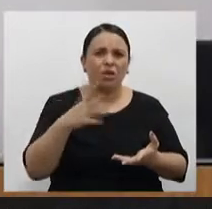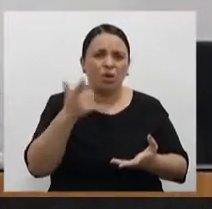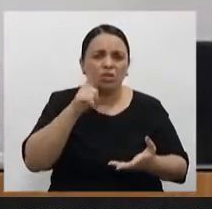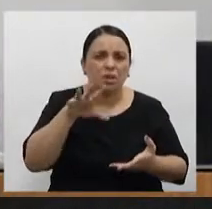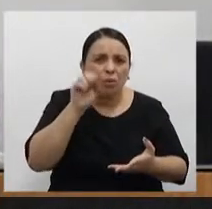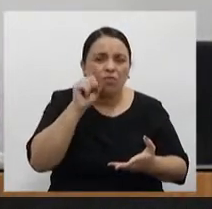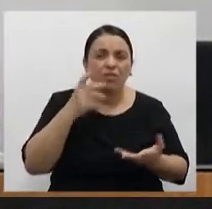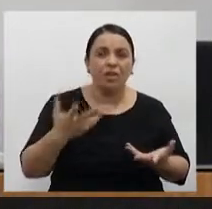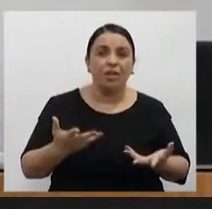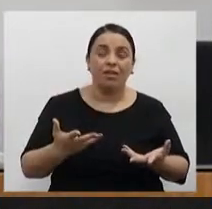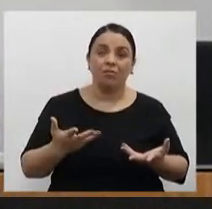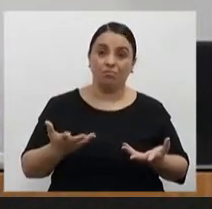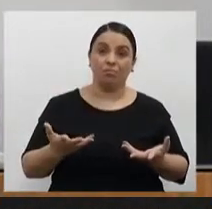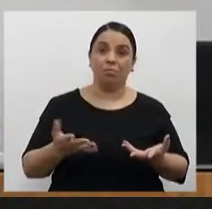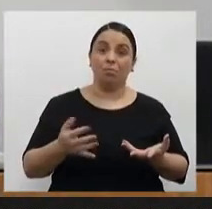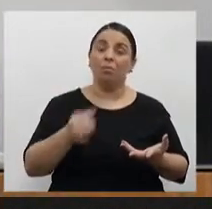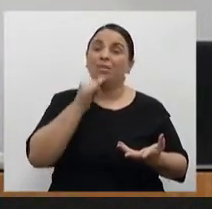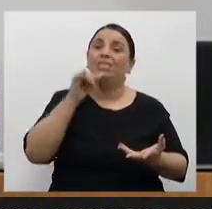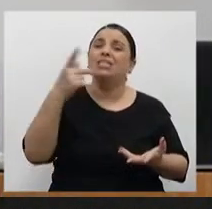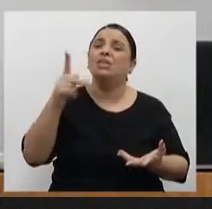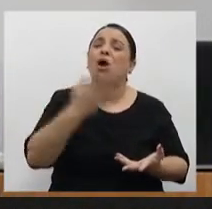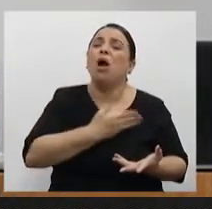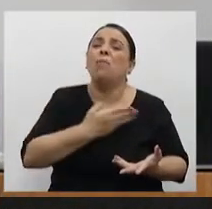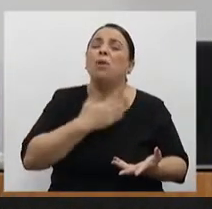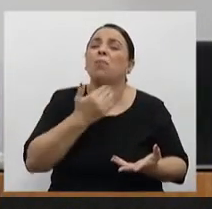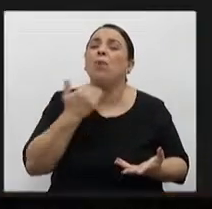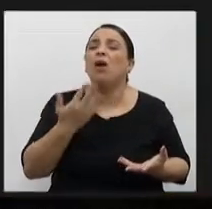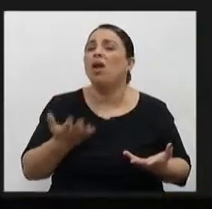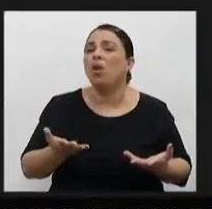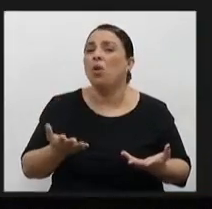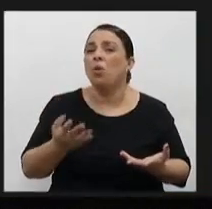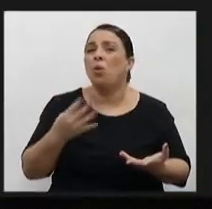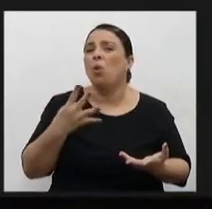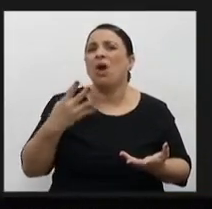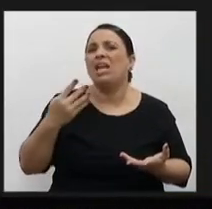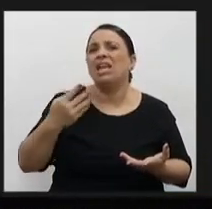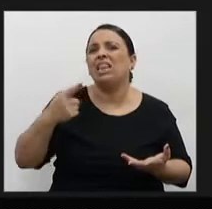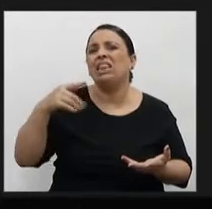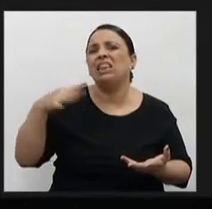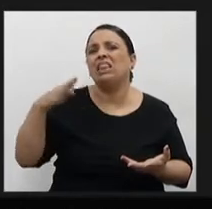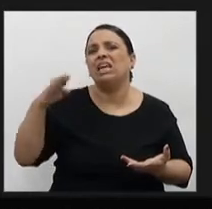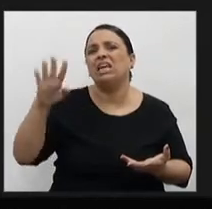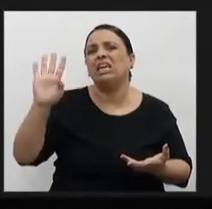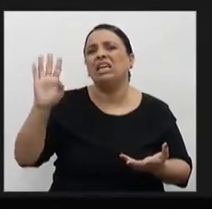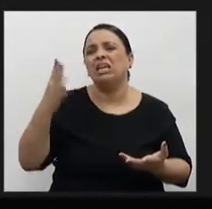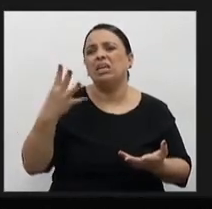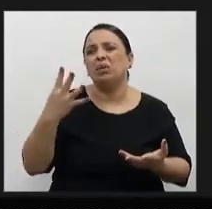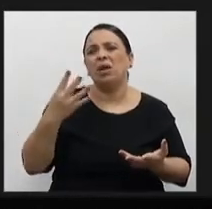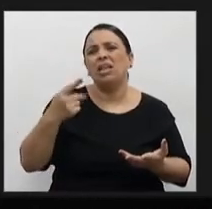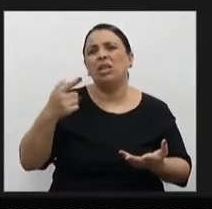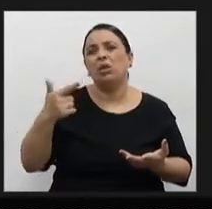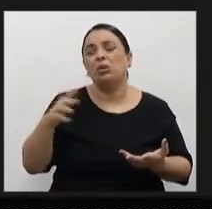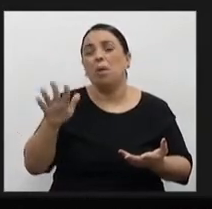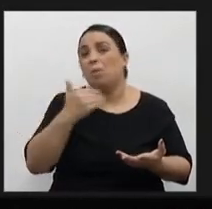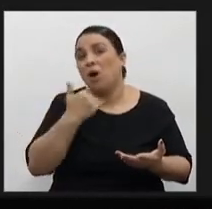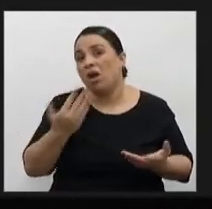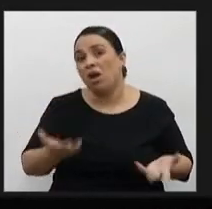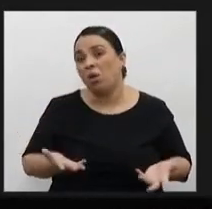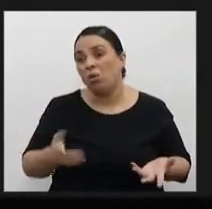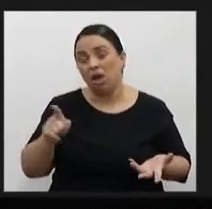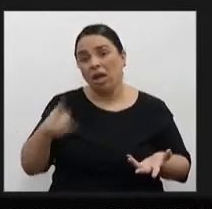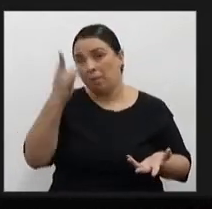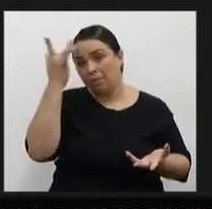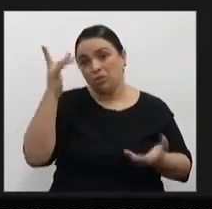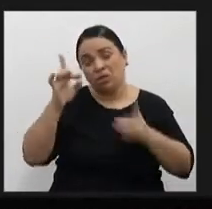Radialista. Então, uma pessoa com 42 anos, é isso, né? Se nesse plano de imunização